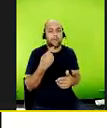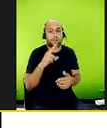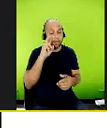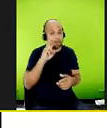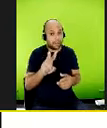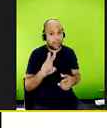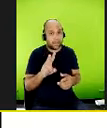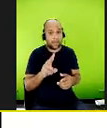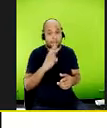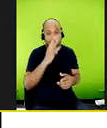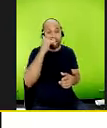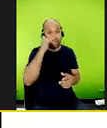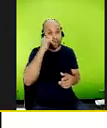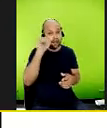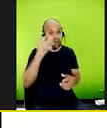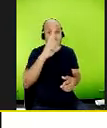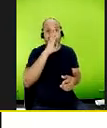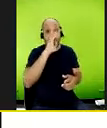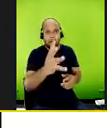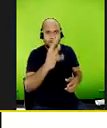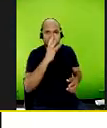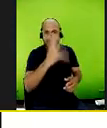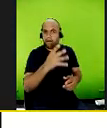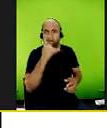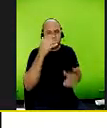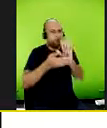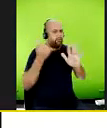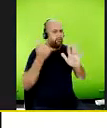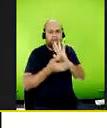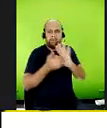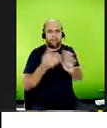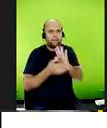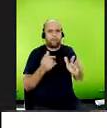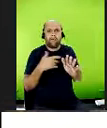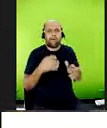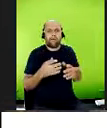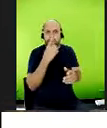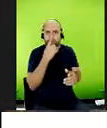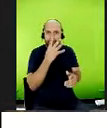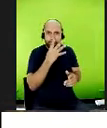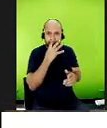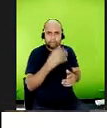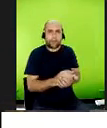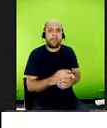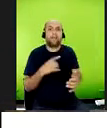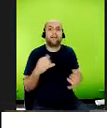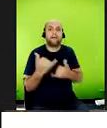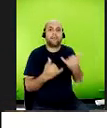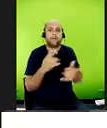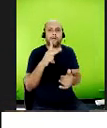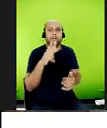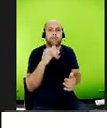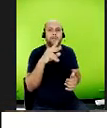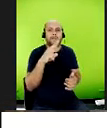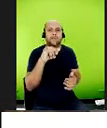comendo julgamento com filtro mais interessante um olhar mais ampliado né Tem um jogo do privilégio branco eu não vou botar para vocês aqui